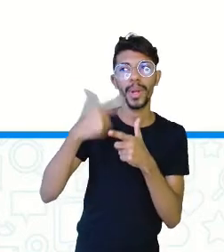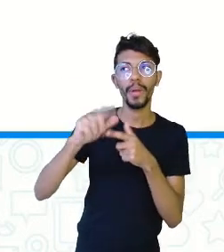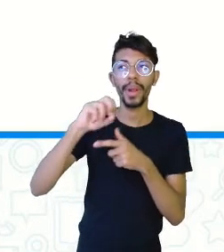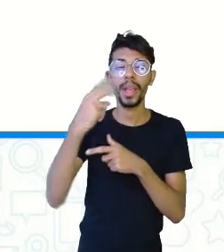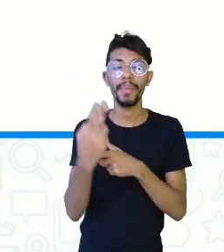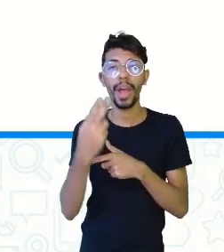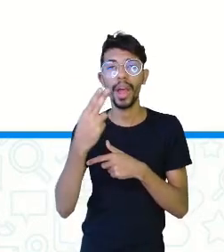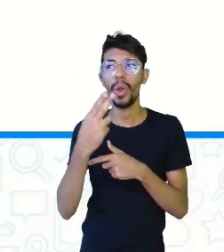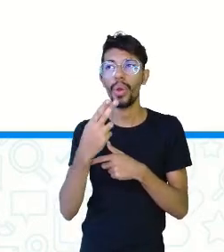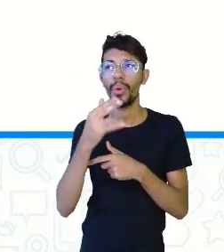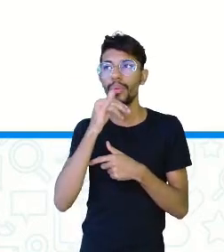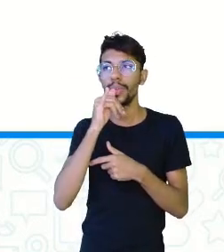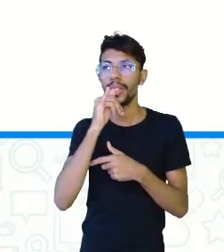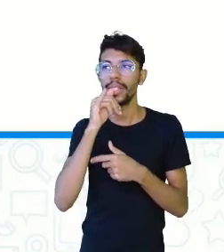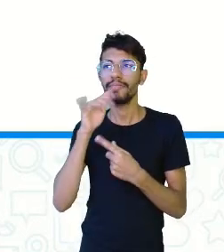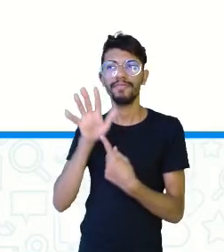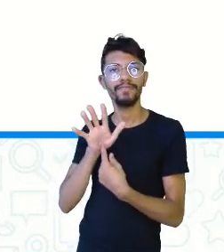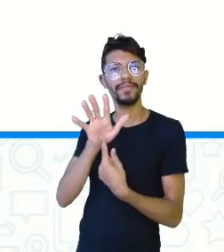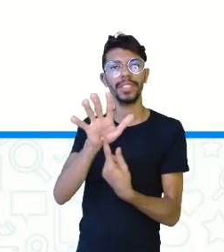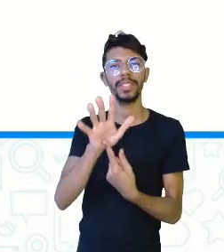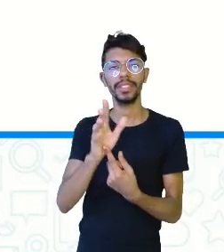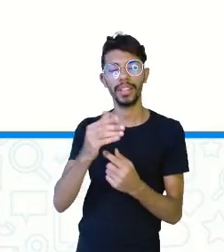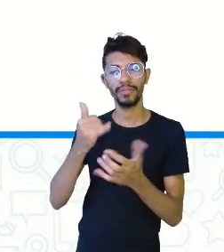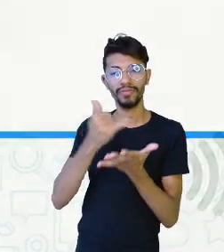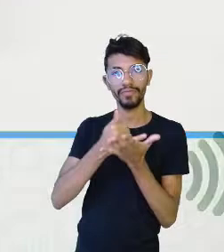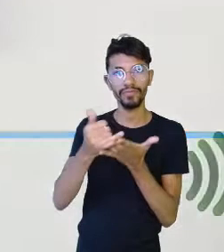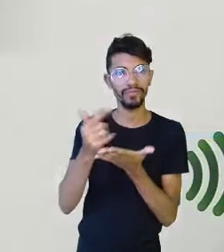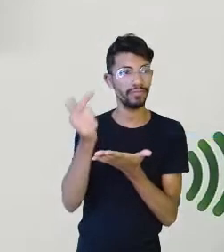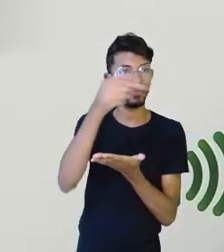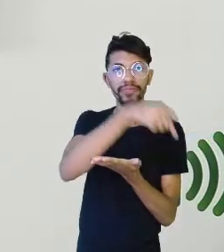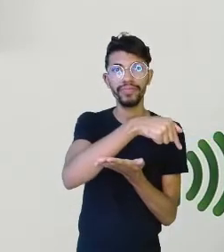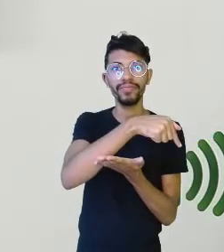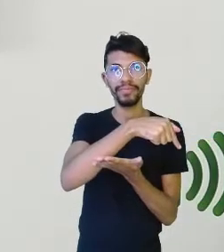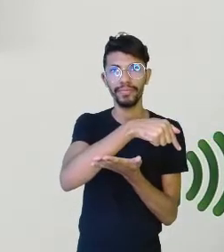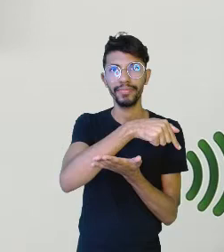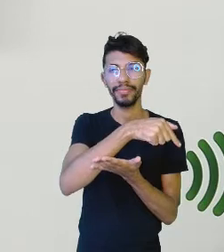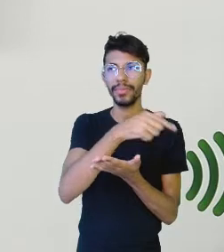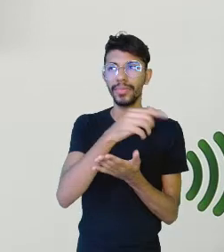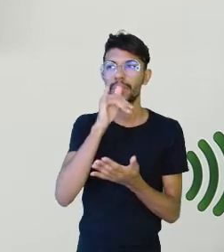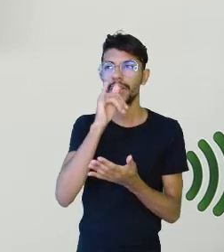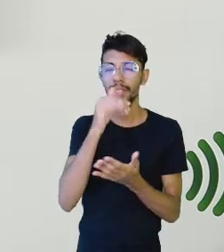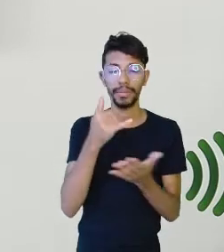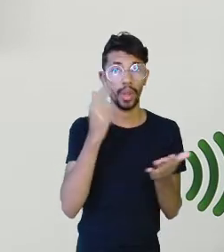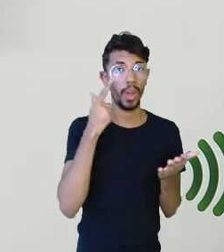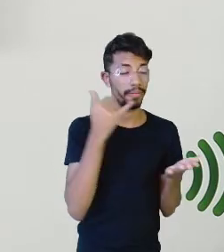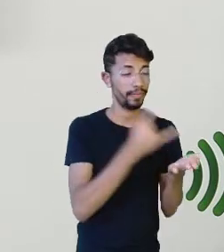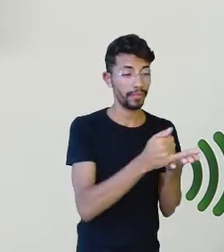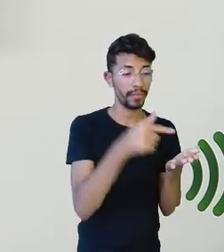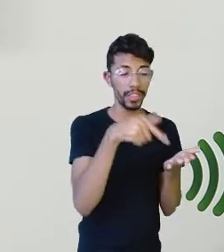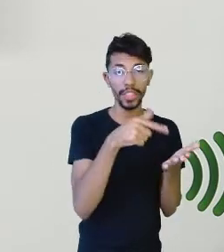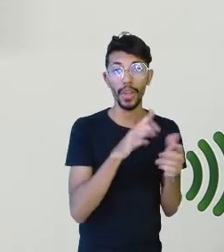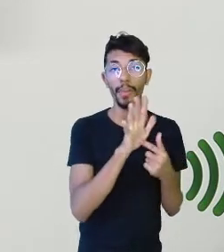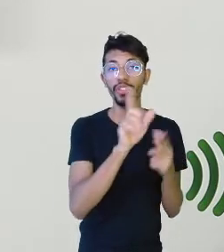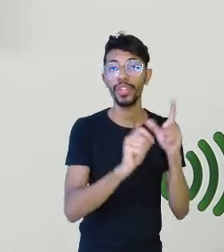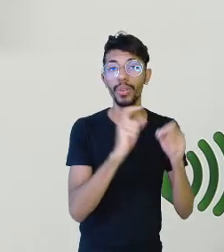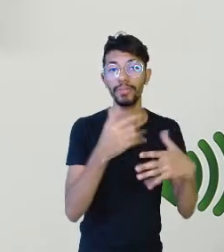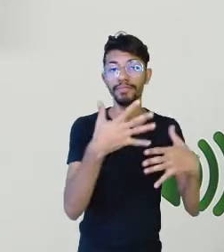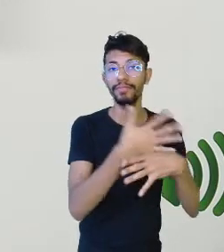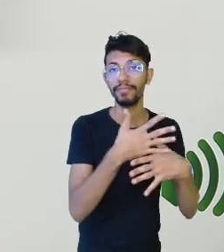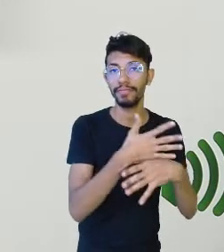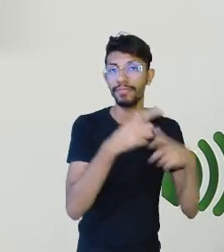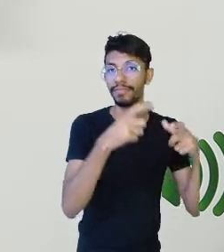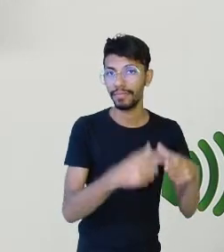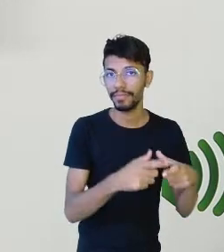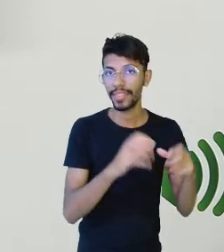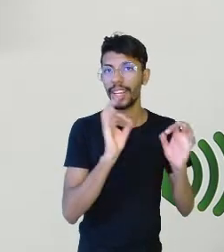a situação apresentado lá na introdução. Então, na introdução, eu disse onde vai se passar, em